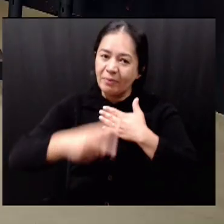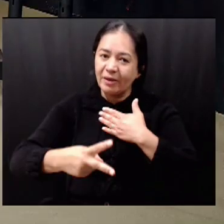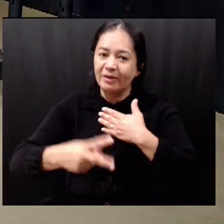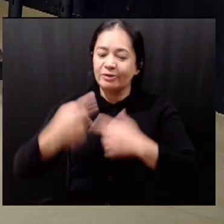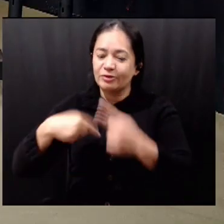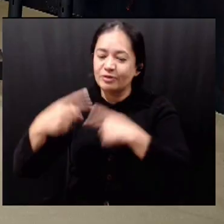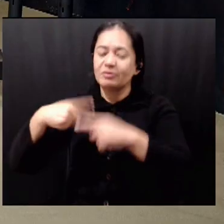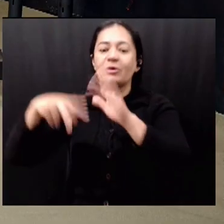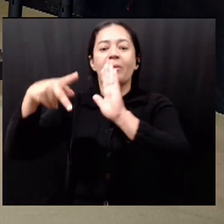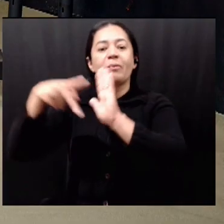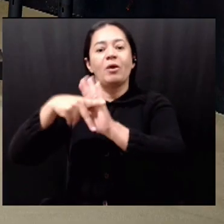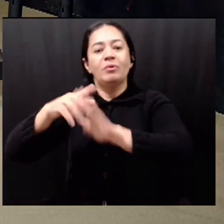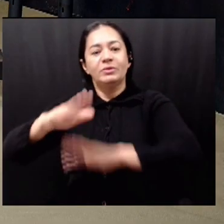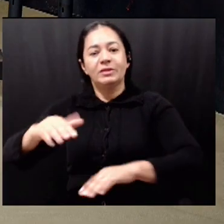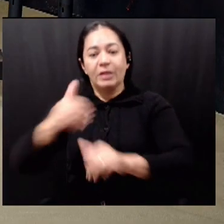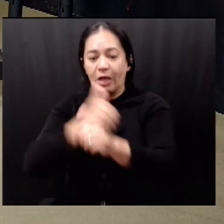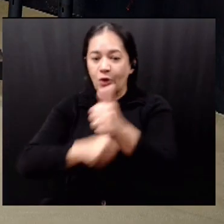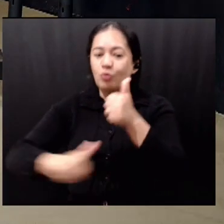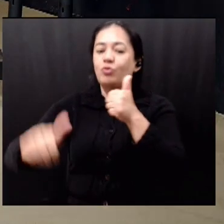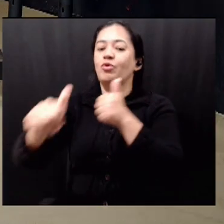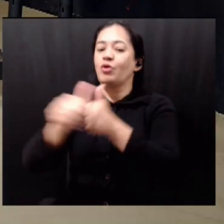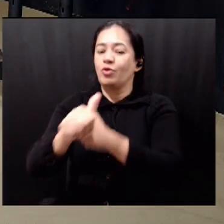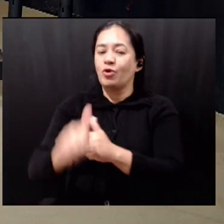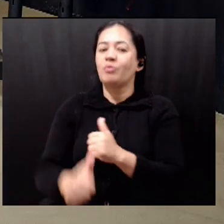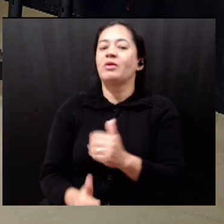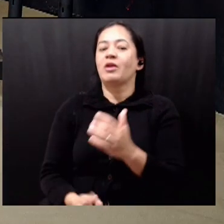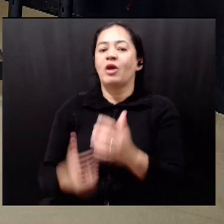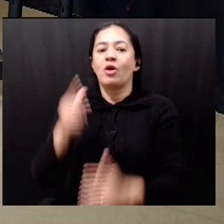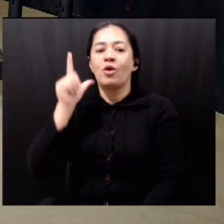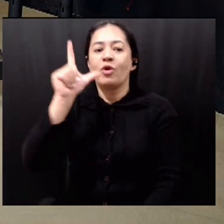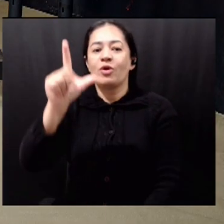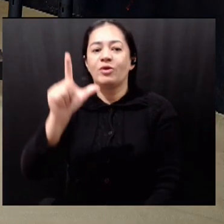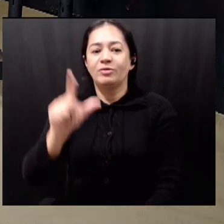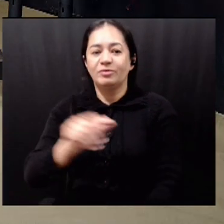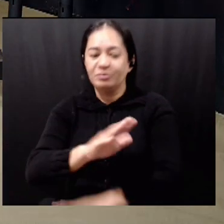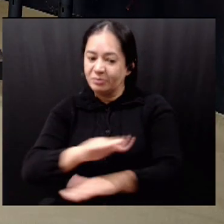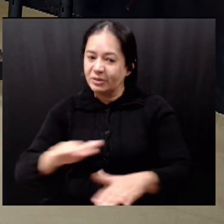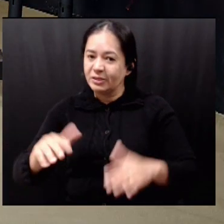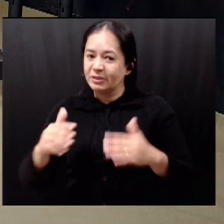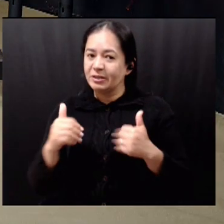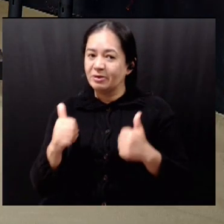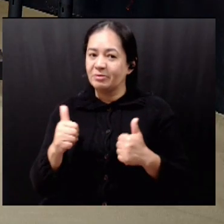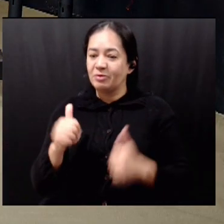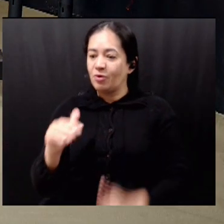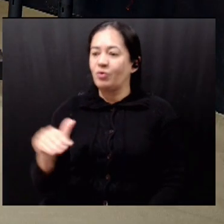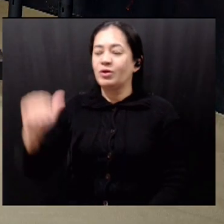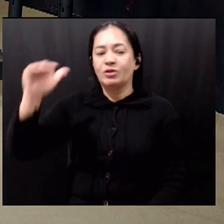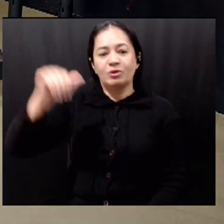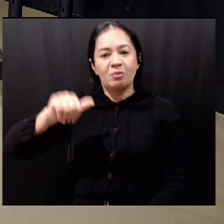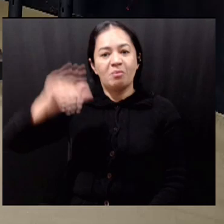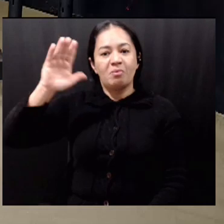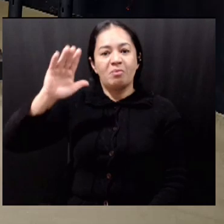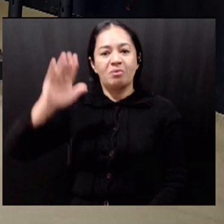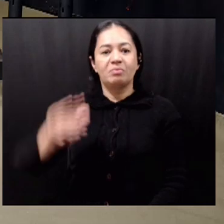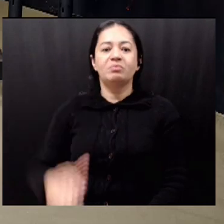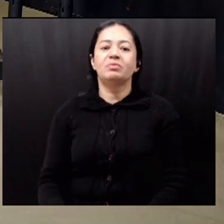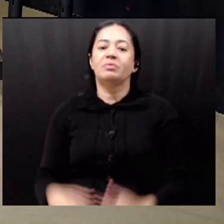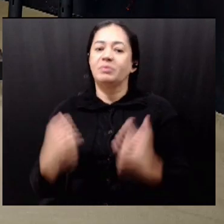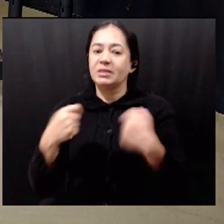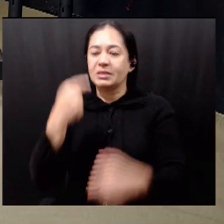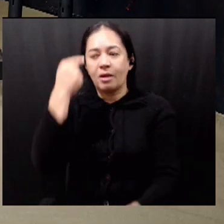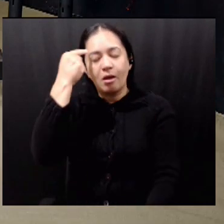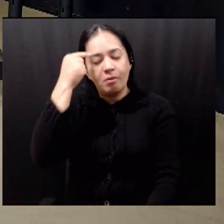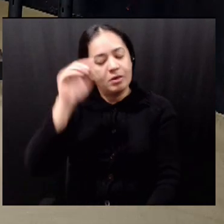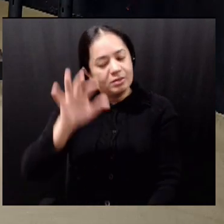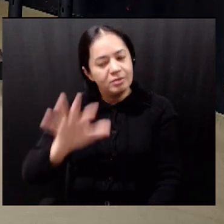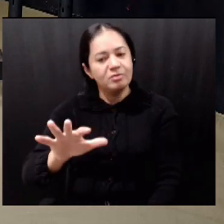autonomia, né? Cria autonomia, exatamente. Uma criança funcional, né, gera um adulto mais funcional também, né? A gente Uau. precisa pensar Uhum. nisso, assim. É claro que tem